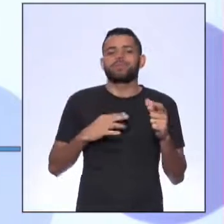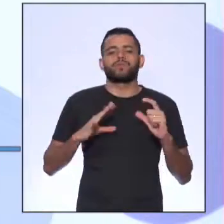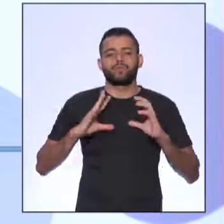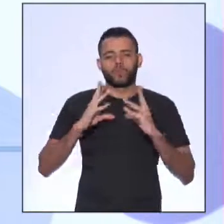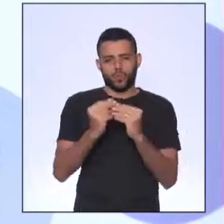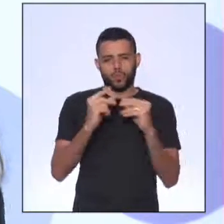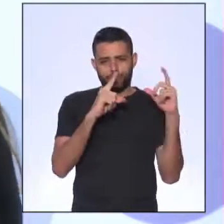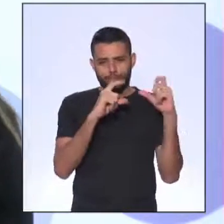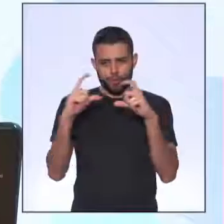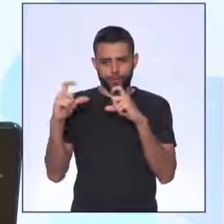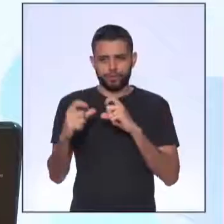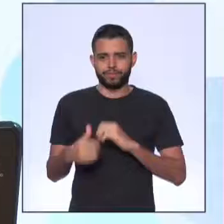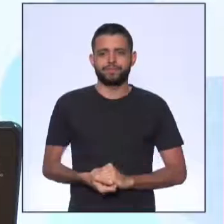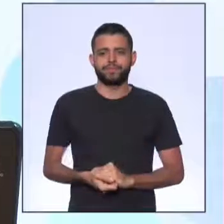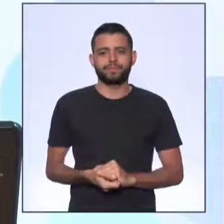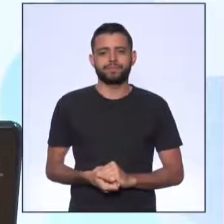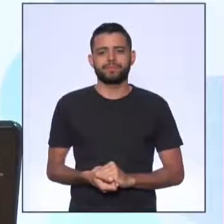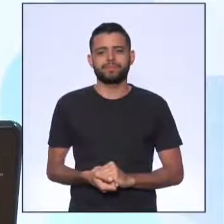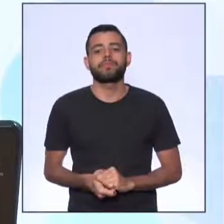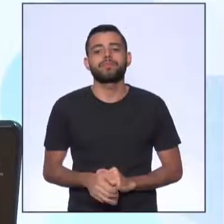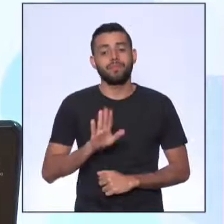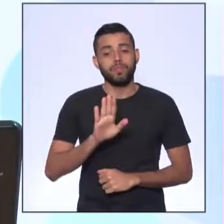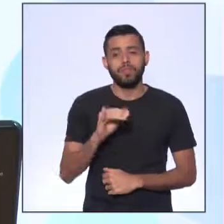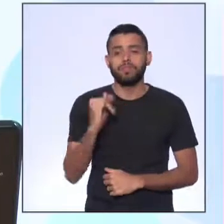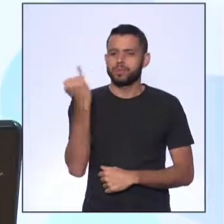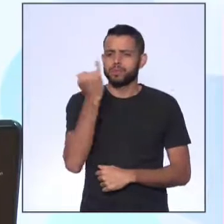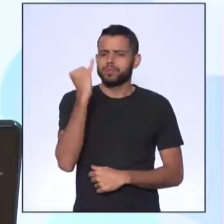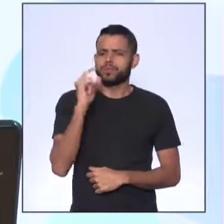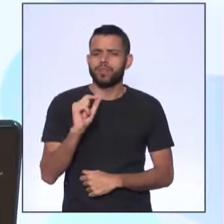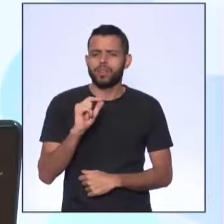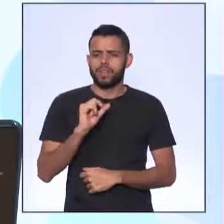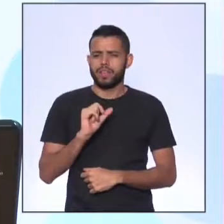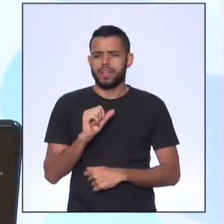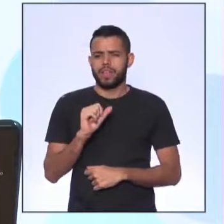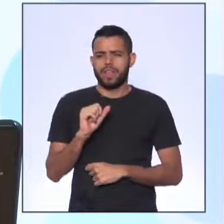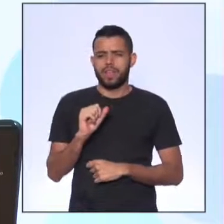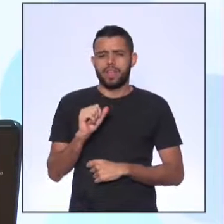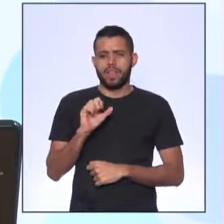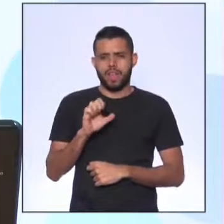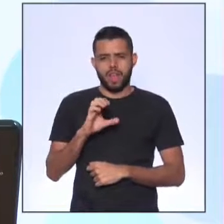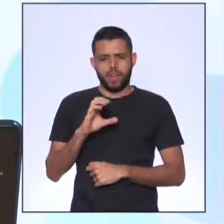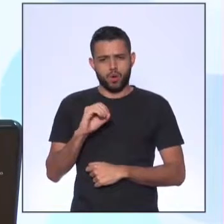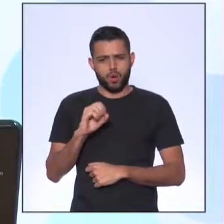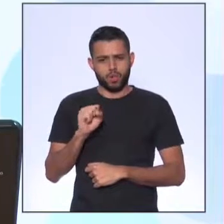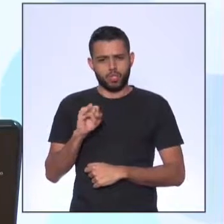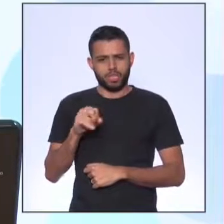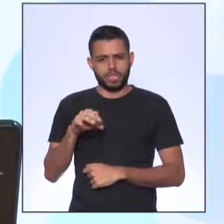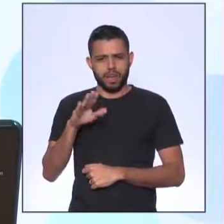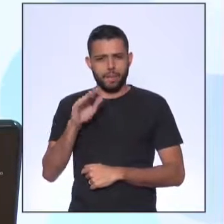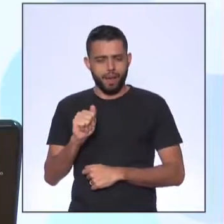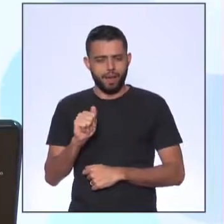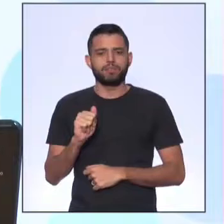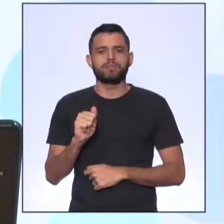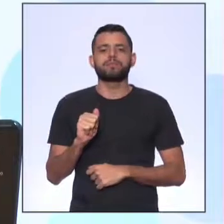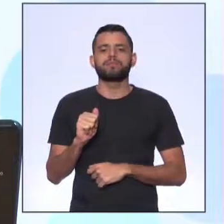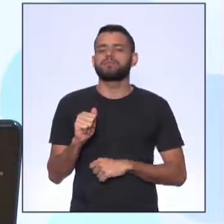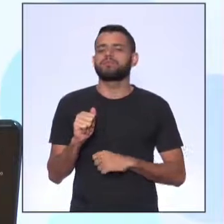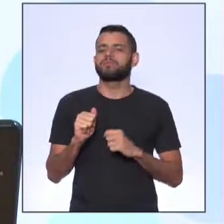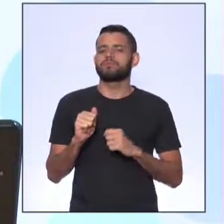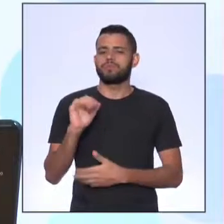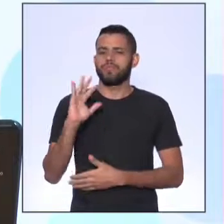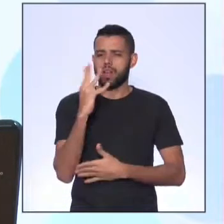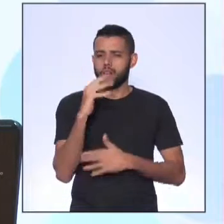Olha, pessoal, é importante nós termos aqui o conceito de ecossistema conosco. Tá? O que é um ecossistema?